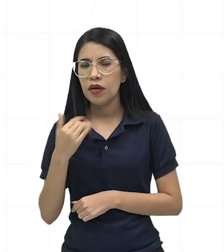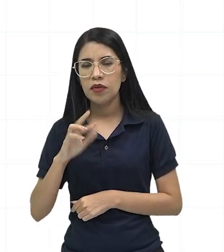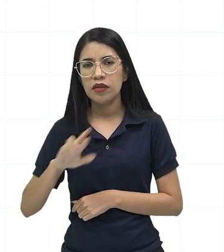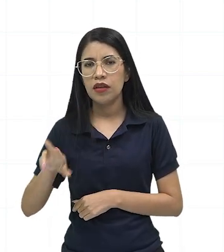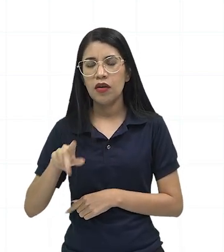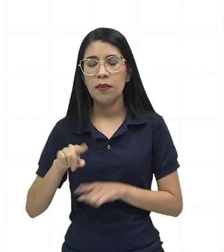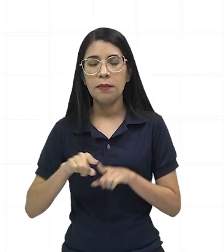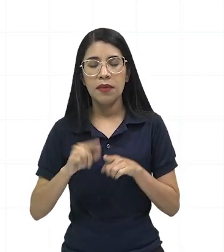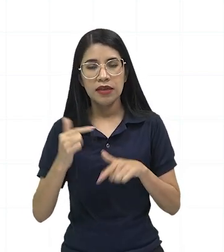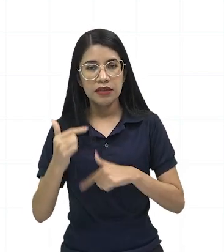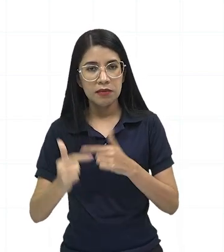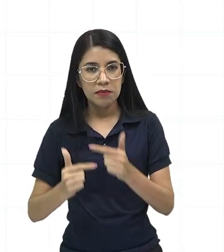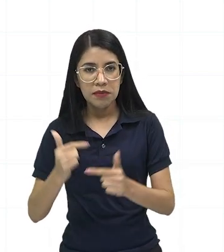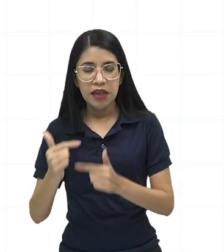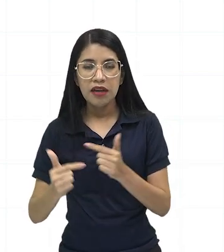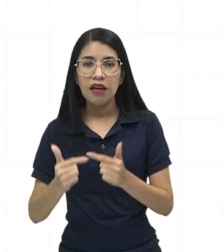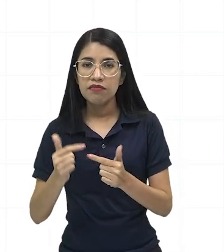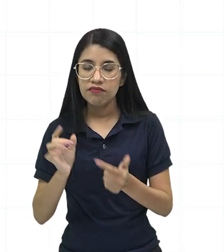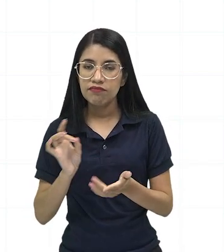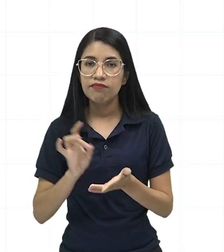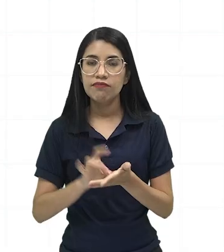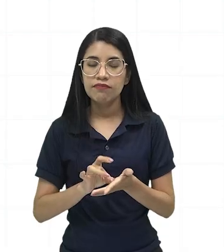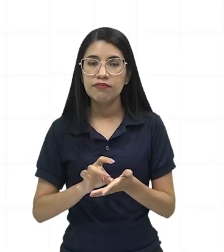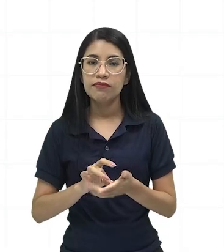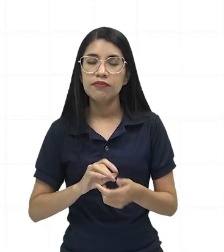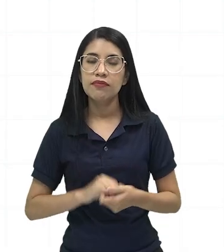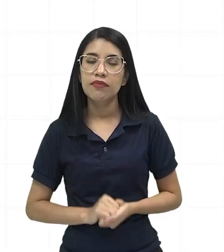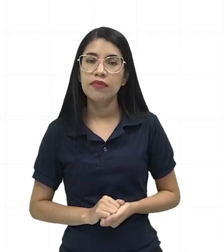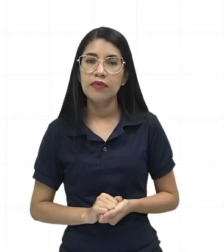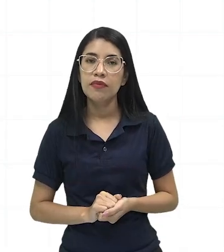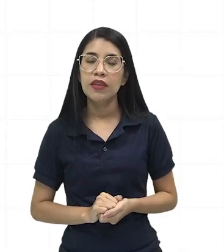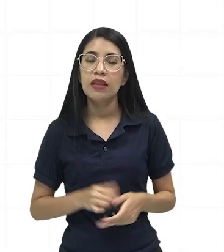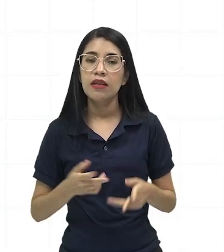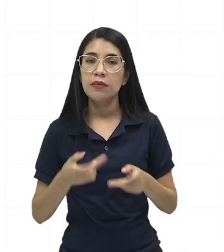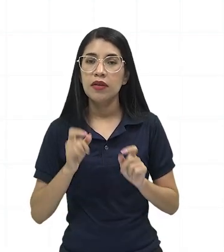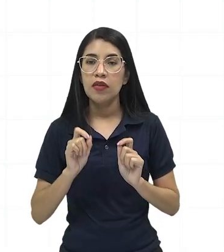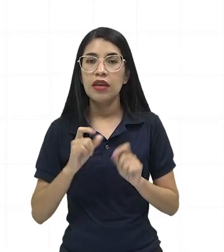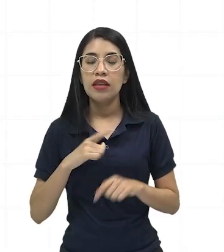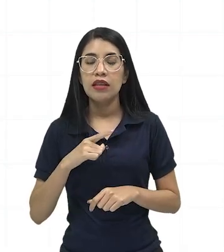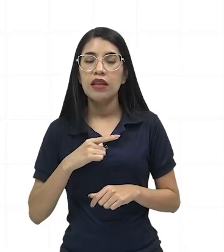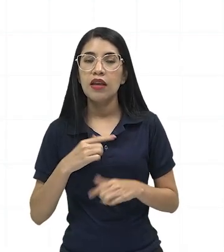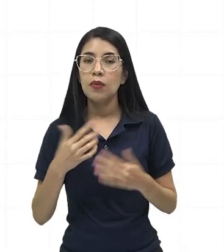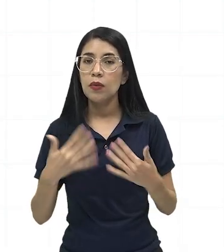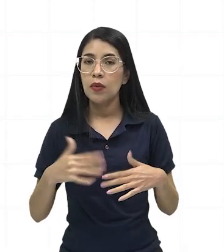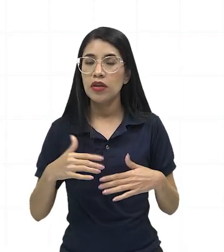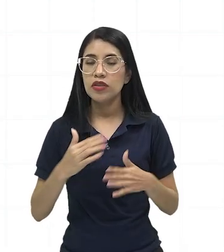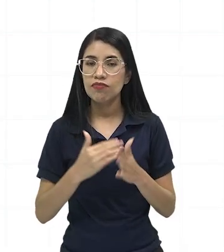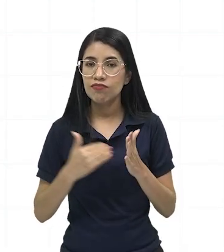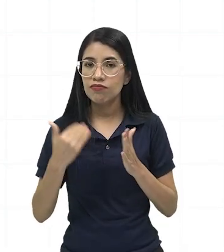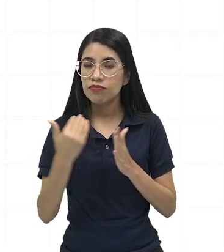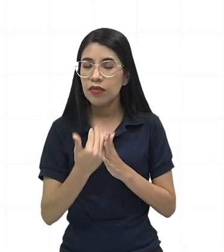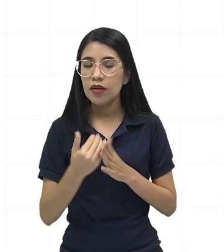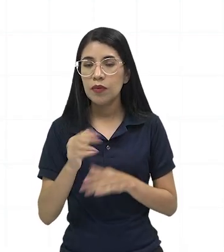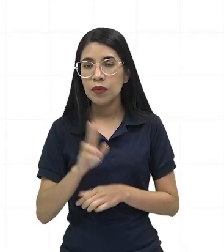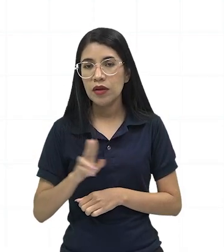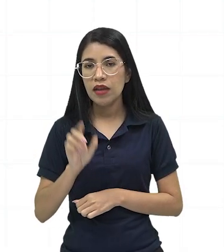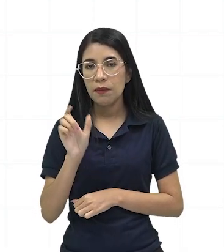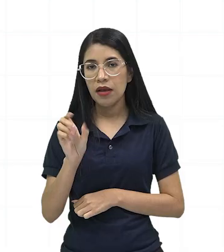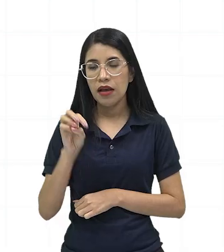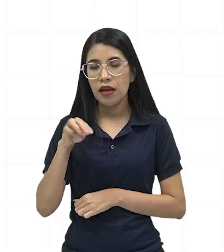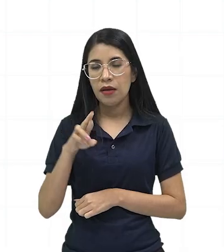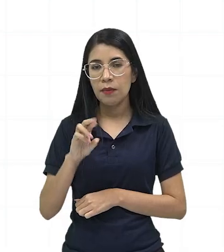trabalhava muito, não é? Então, observe que há um certo exagero em utilizar a palavra morrer aí, né?